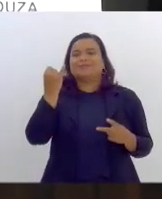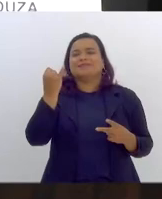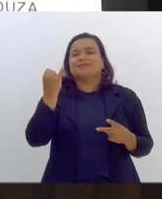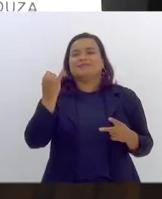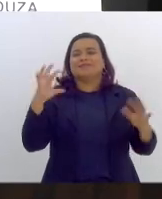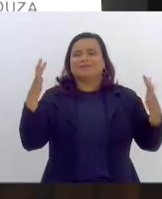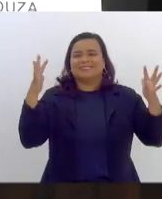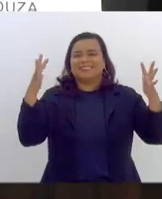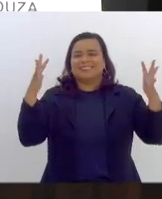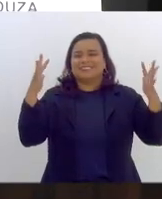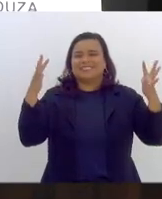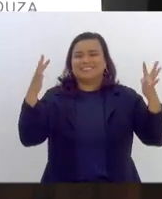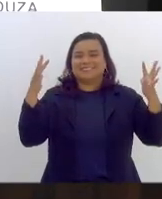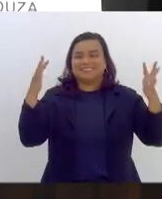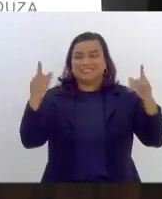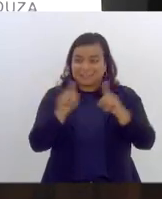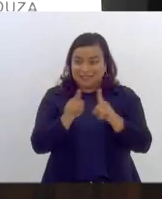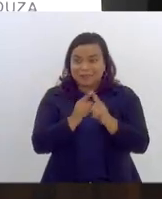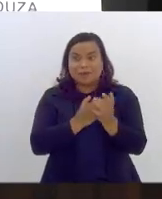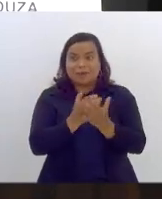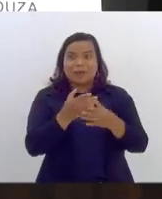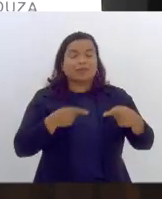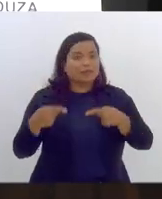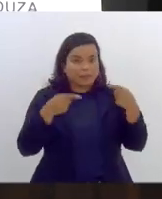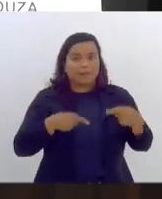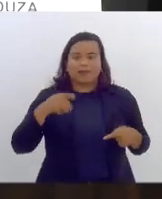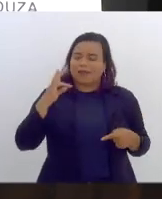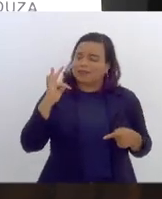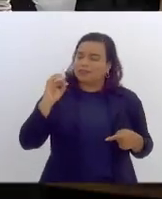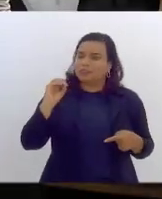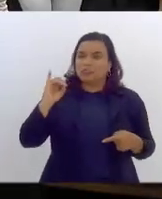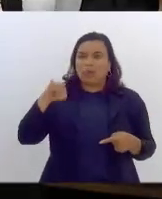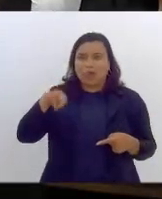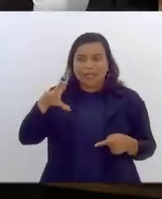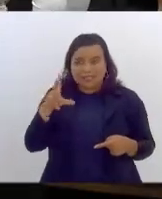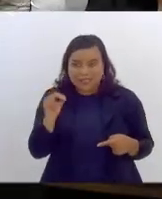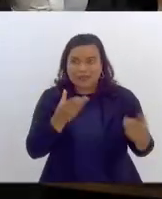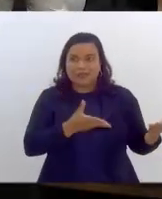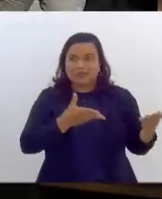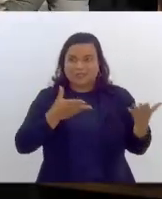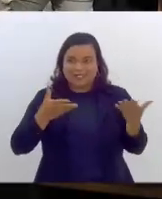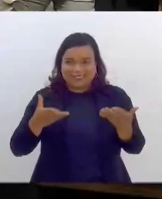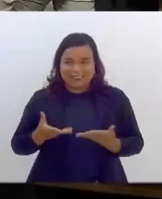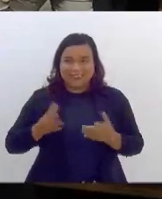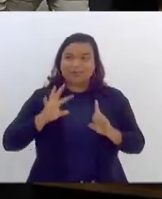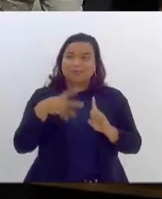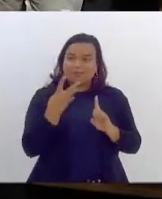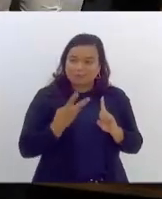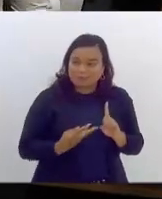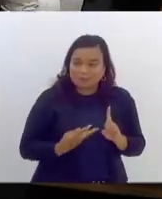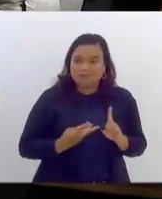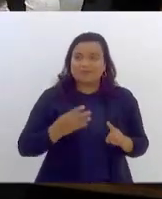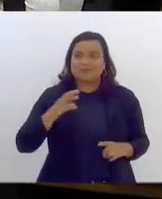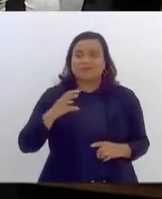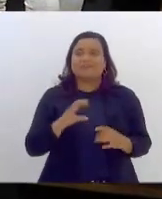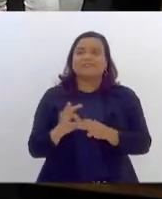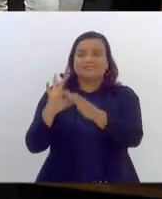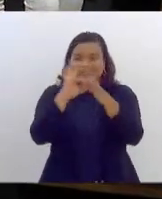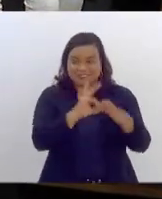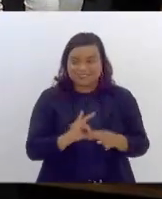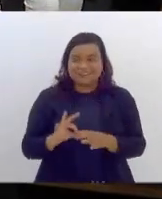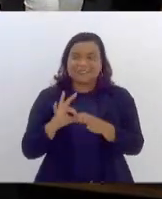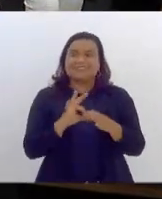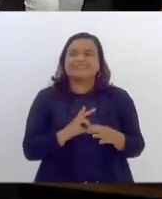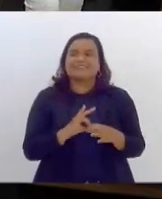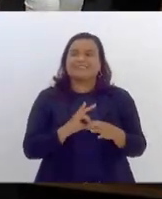a gente abre aqui também o debate para o Toninho receber a homenagem da Coalizão, pela